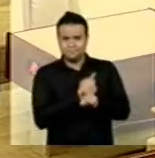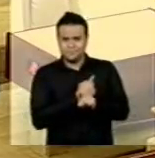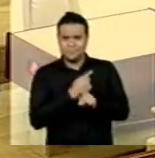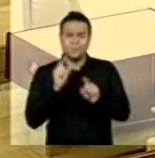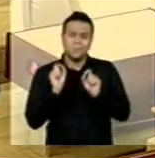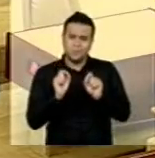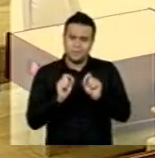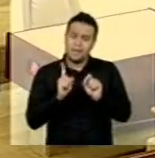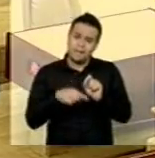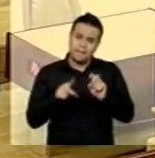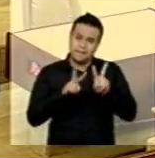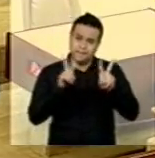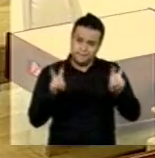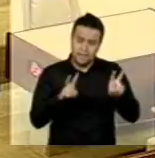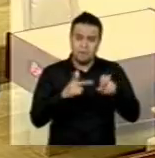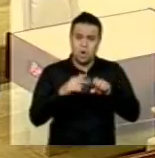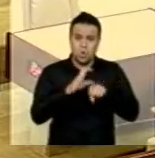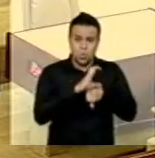natureza constitucional,